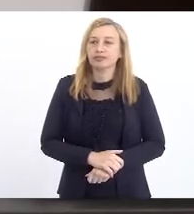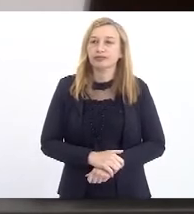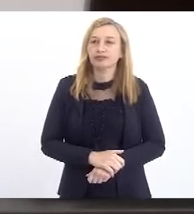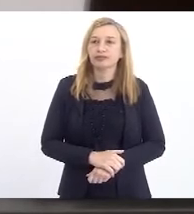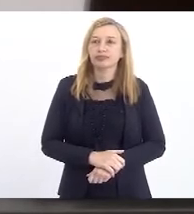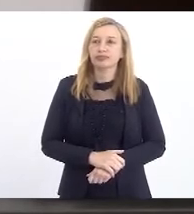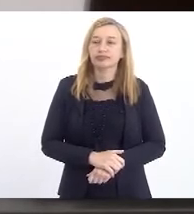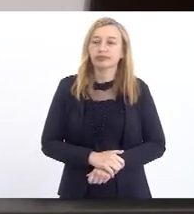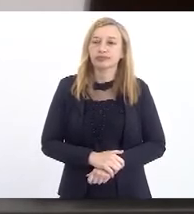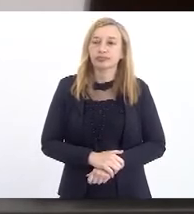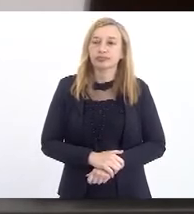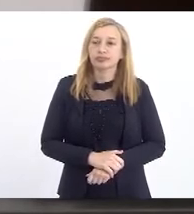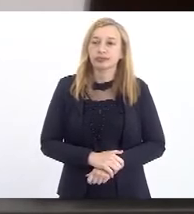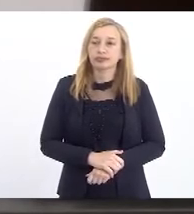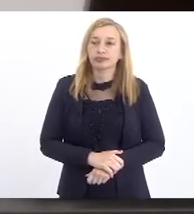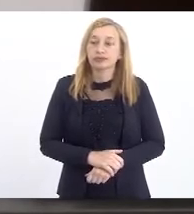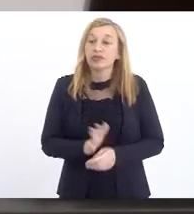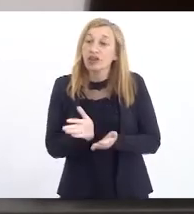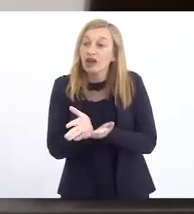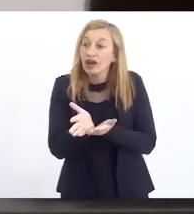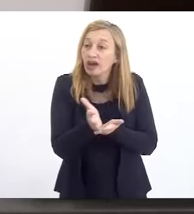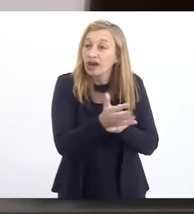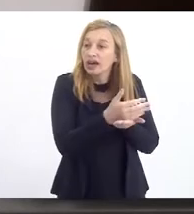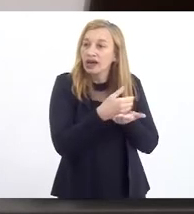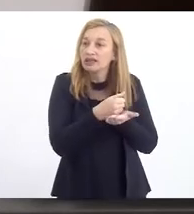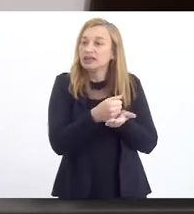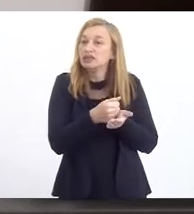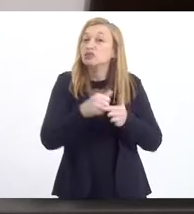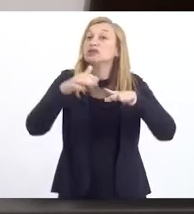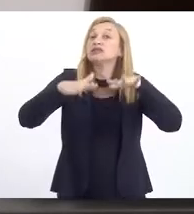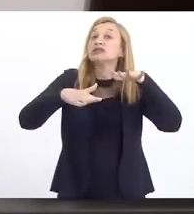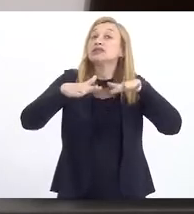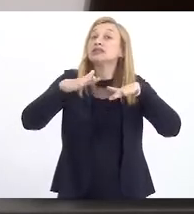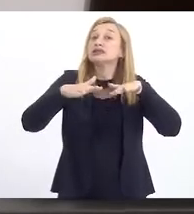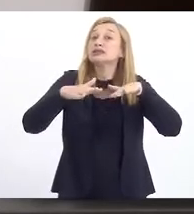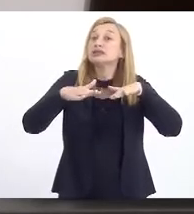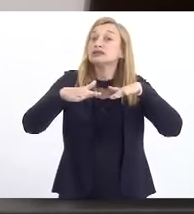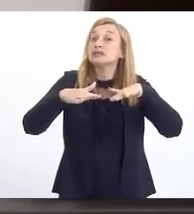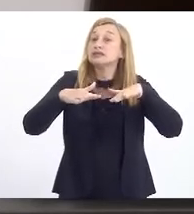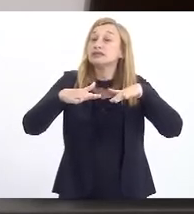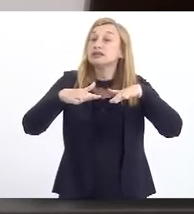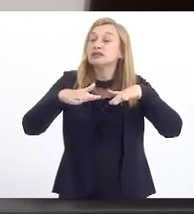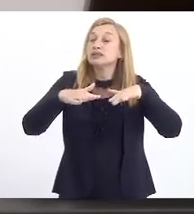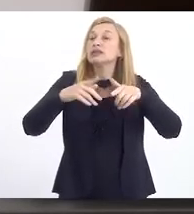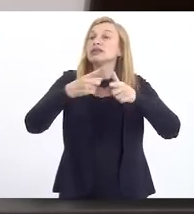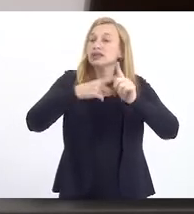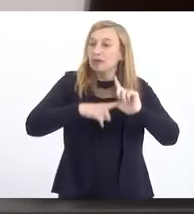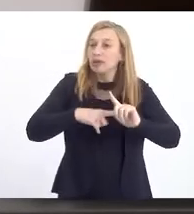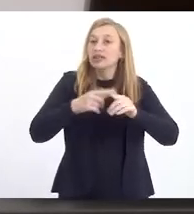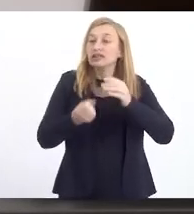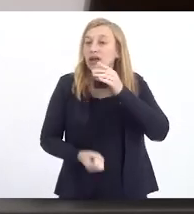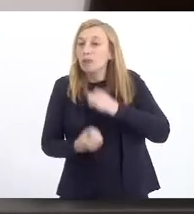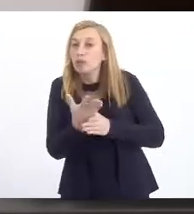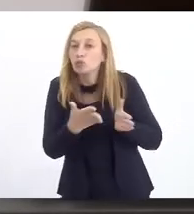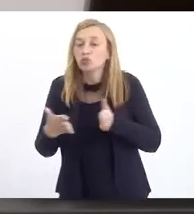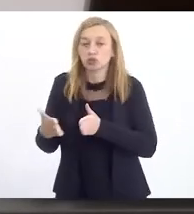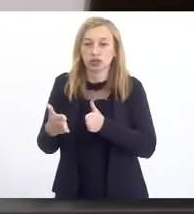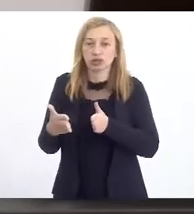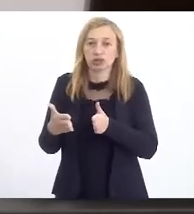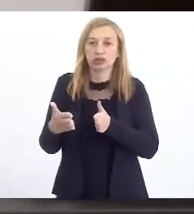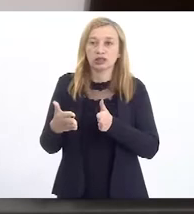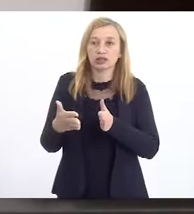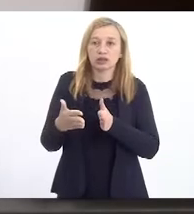consequência, essa arrecadação depende da produção,